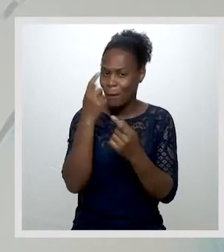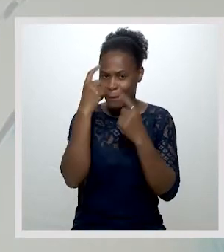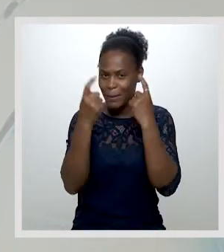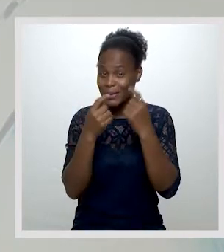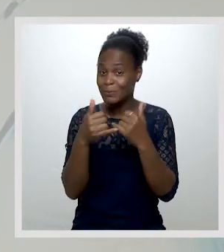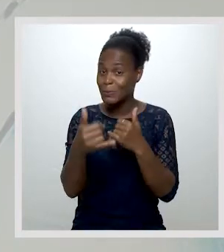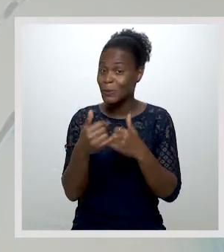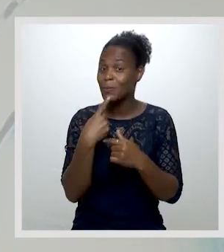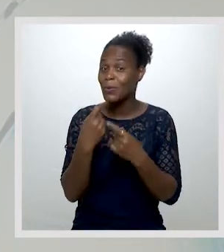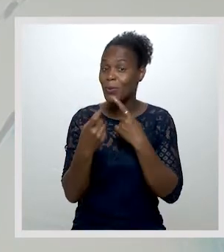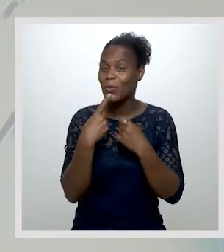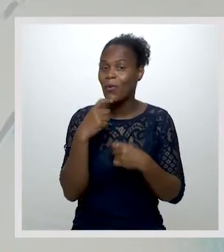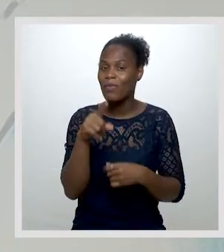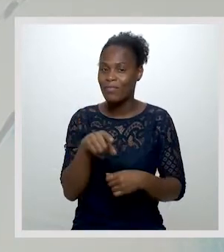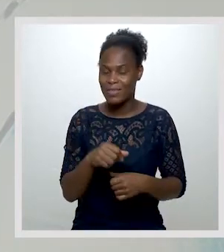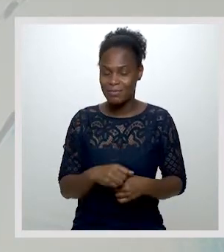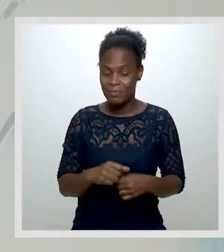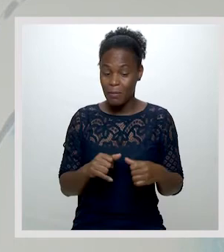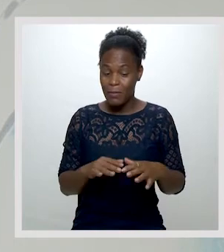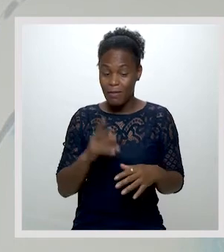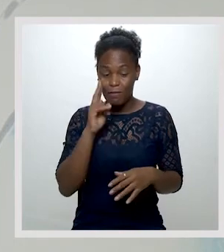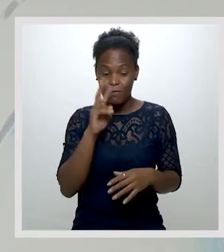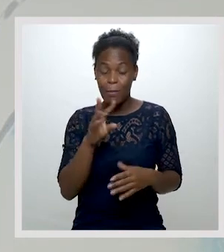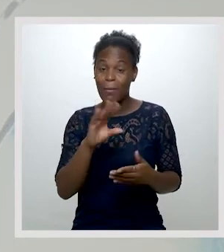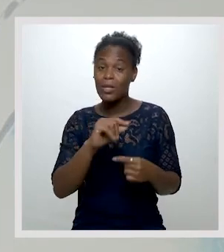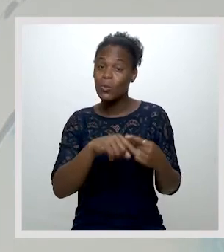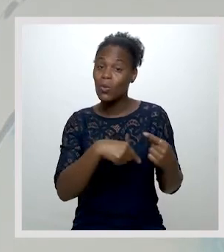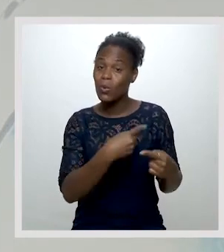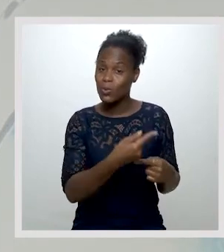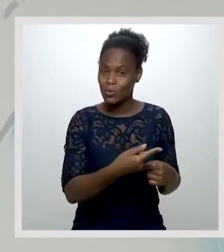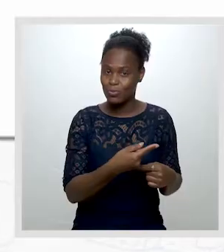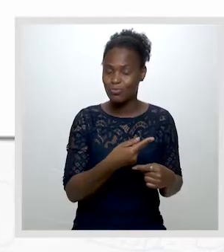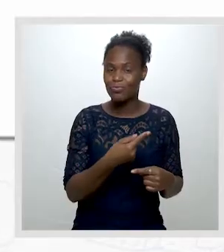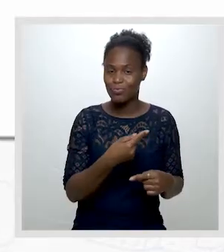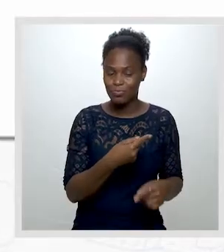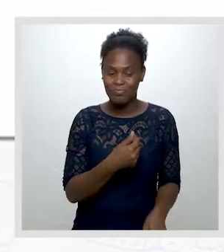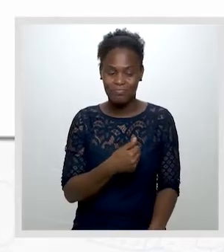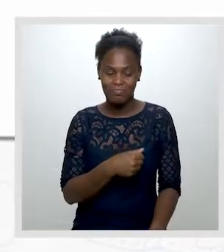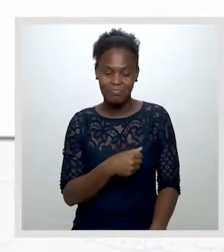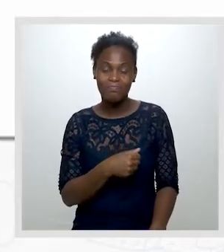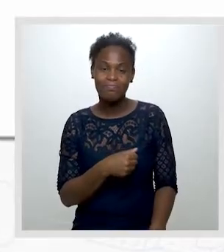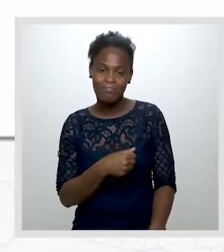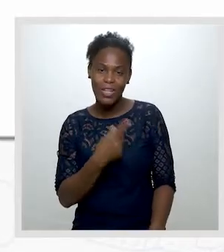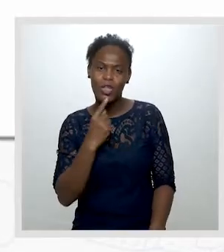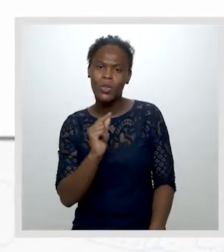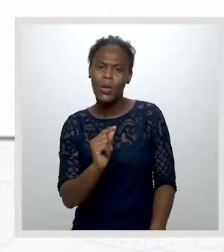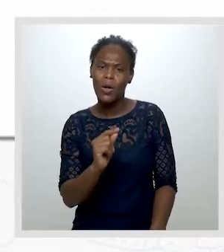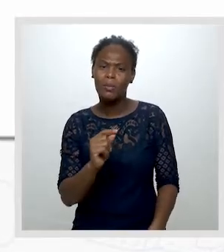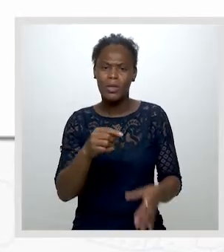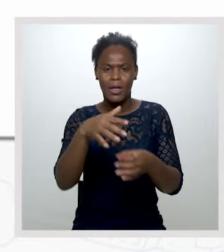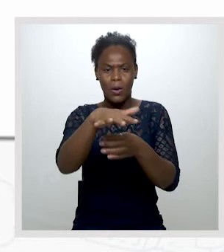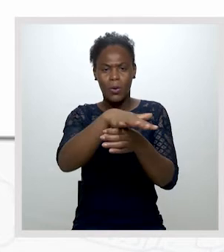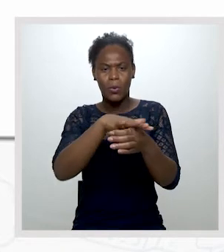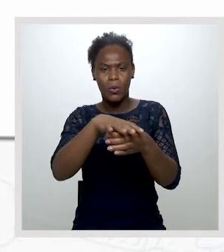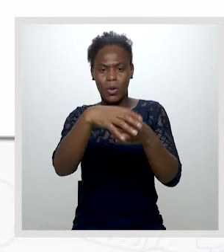novo. Mas vamos ver mais um sólido geométrico. O cilindro.